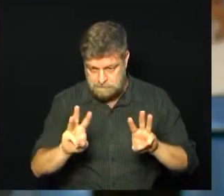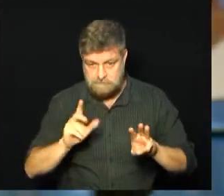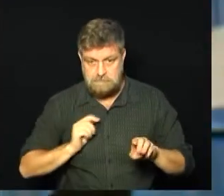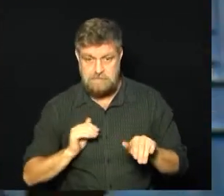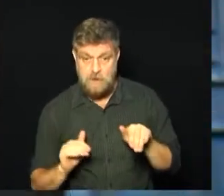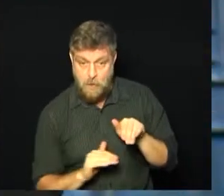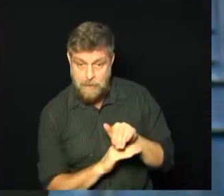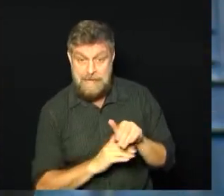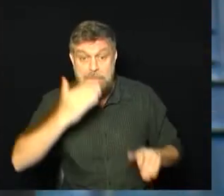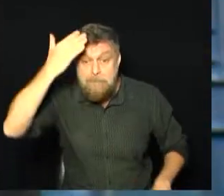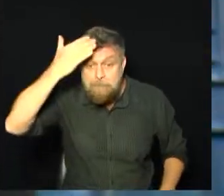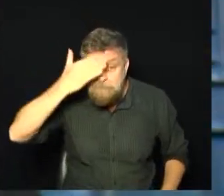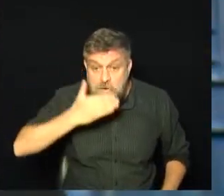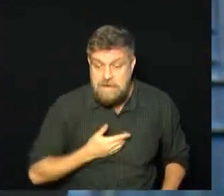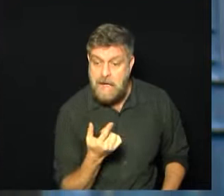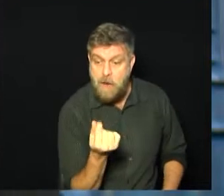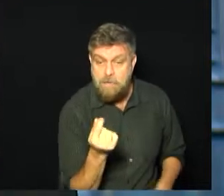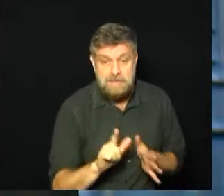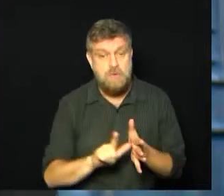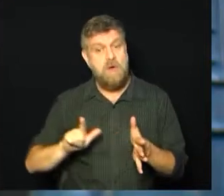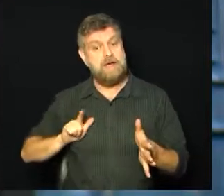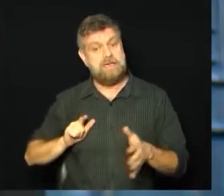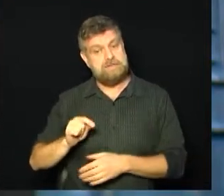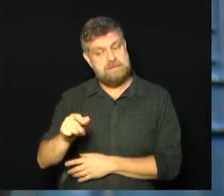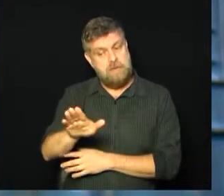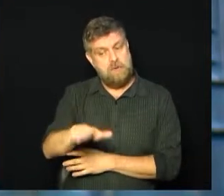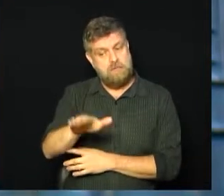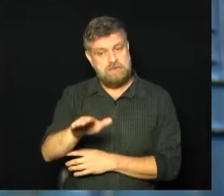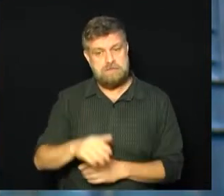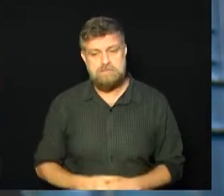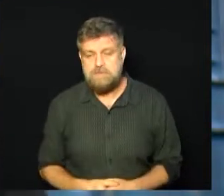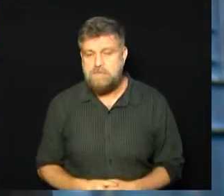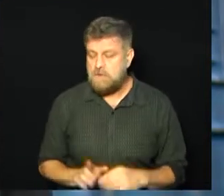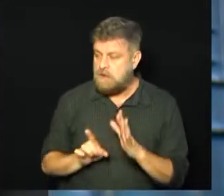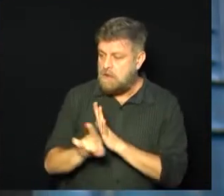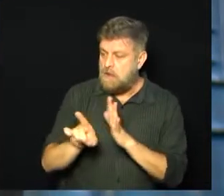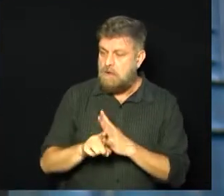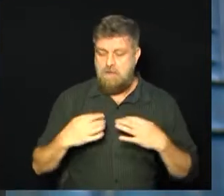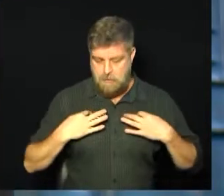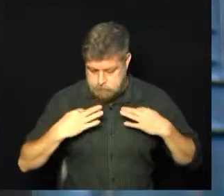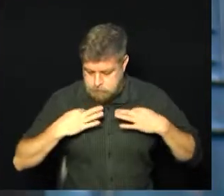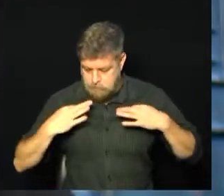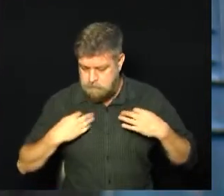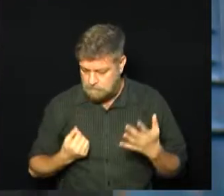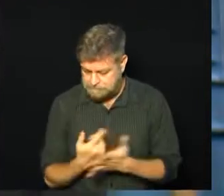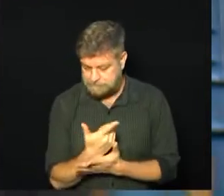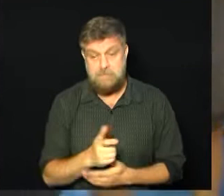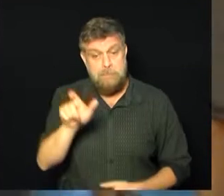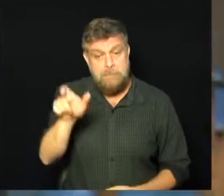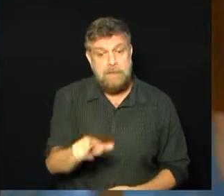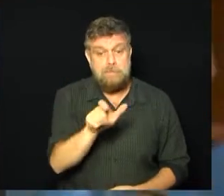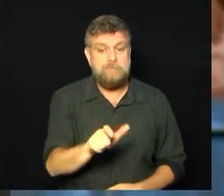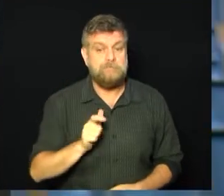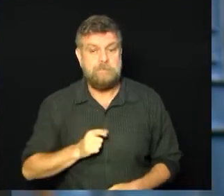pedido para comprovar o valor do produto antes da promoção. Éder, no caso de compras de roupa, aquela pessoa precisa, né, dar